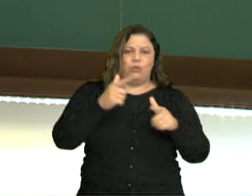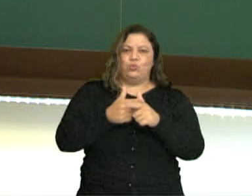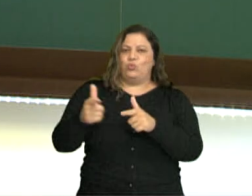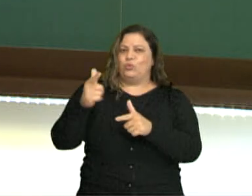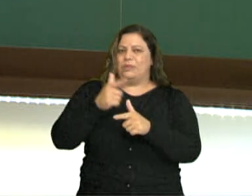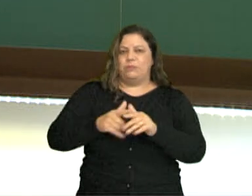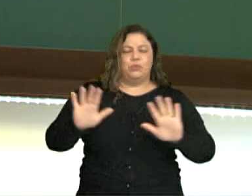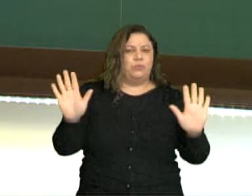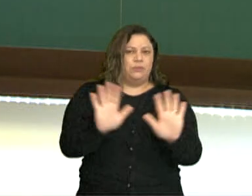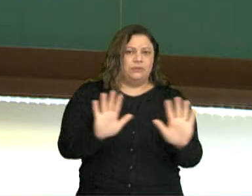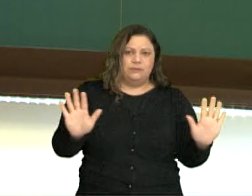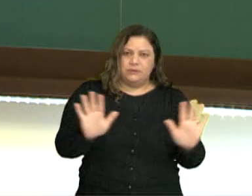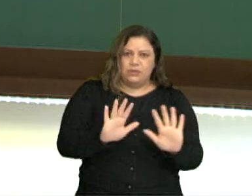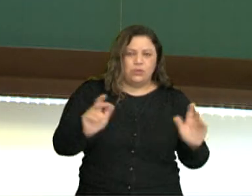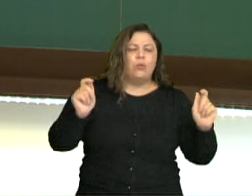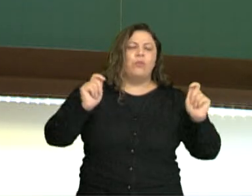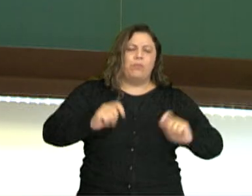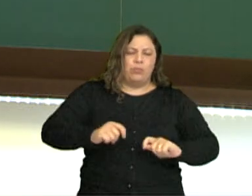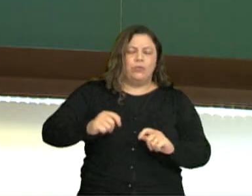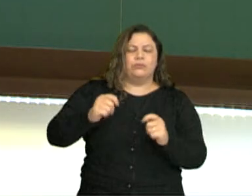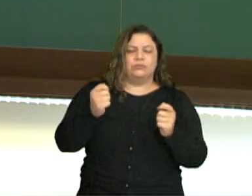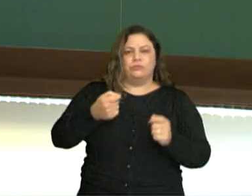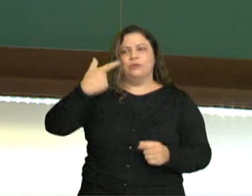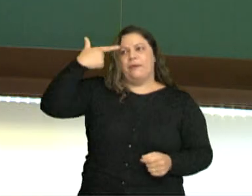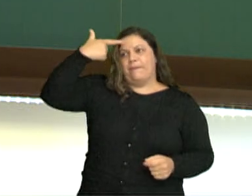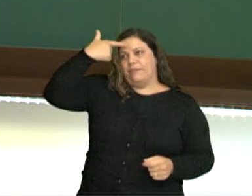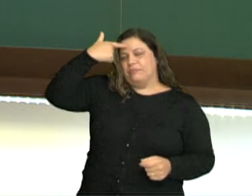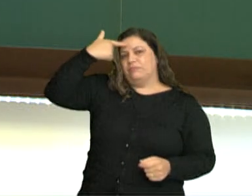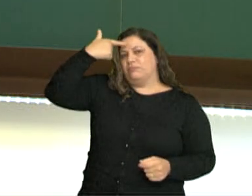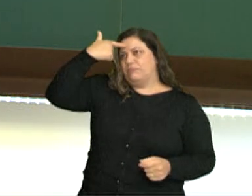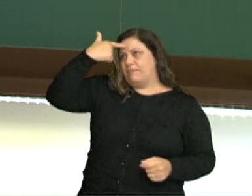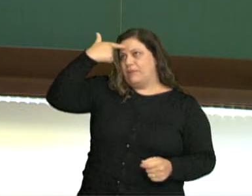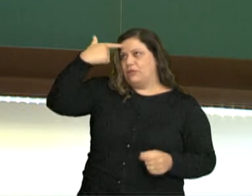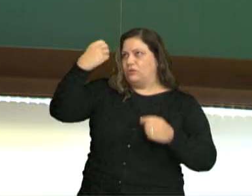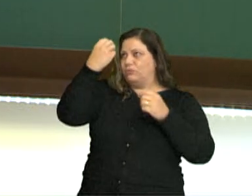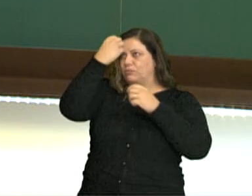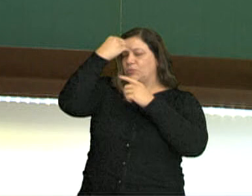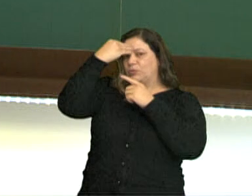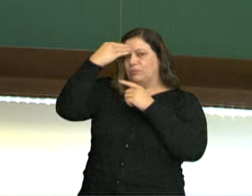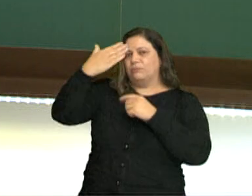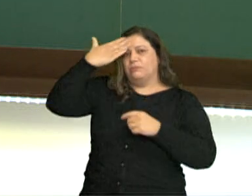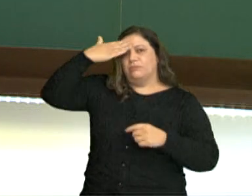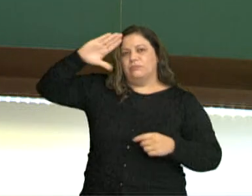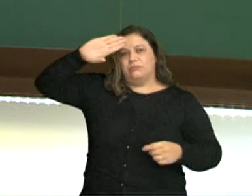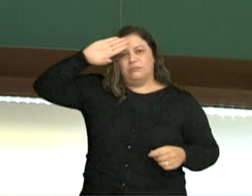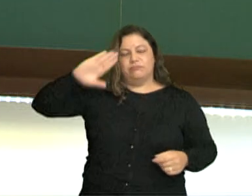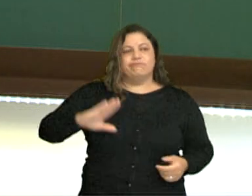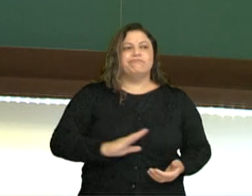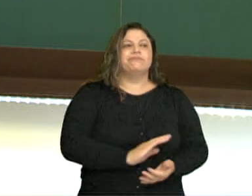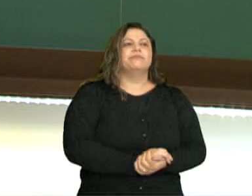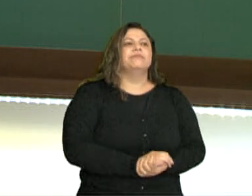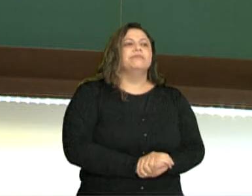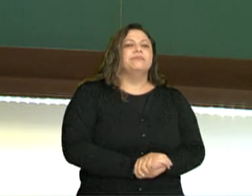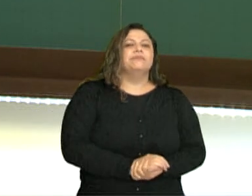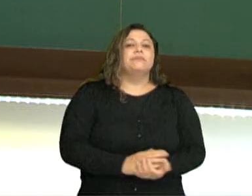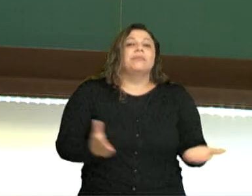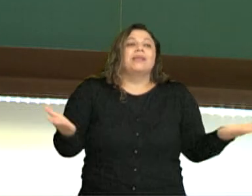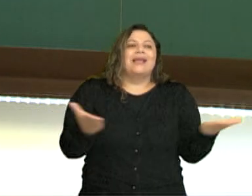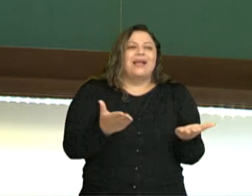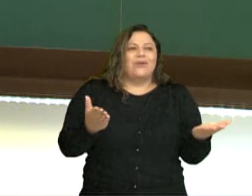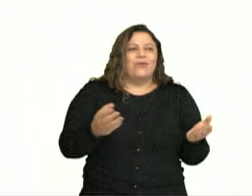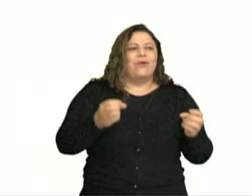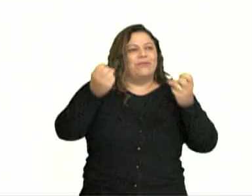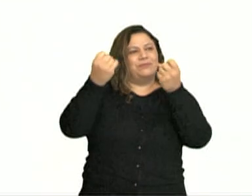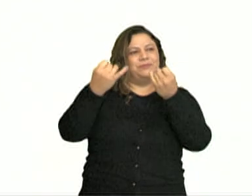problema nenhum fazer a medição da temperatura direto na testa da pessoa. Vamos falar um pouquinho sobre calorias